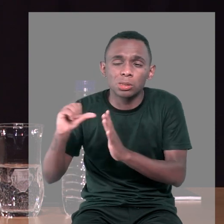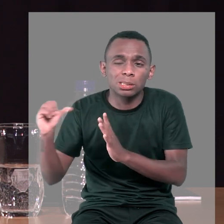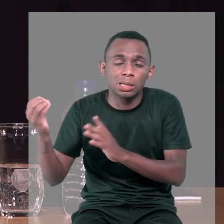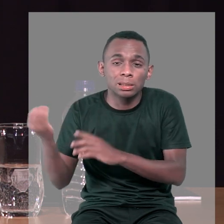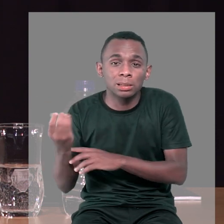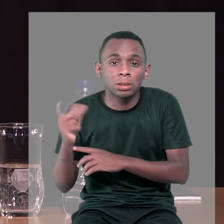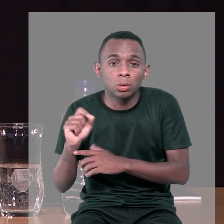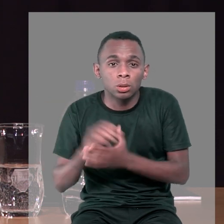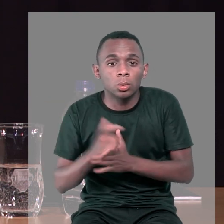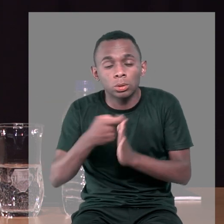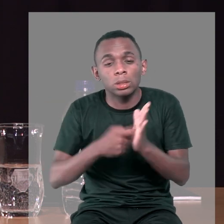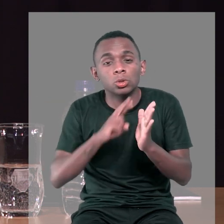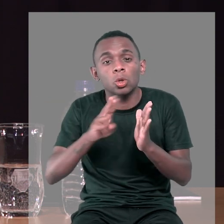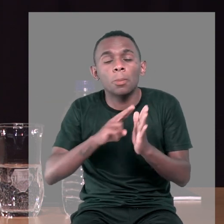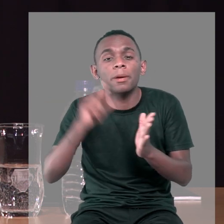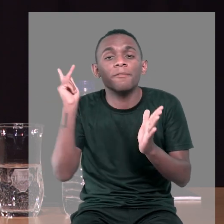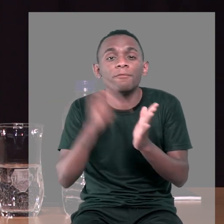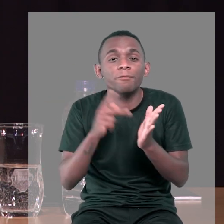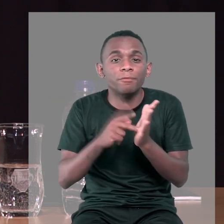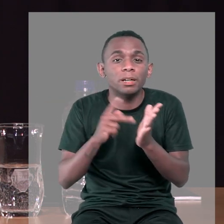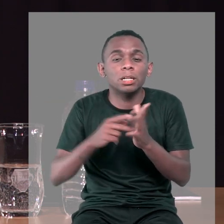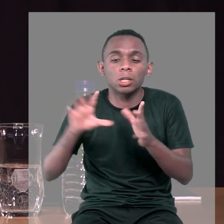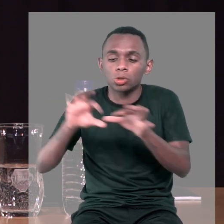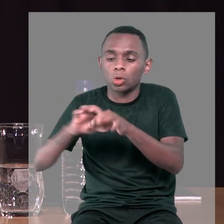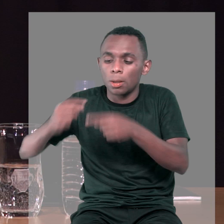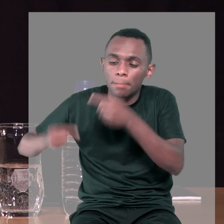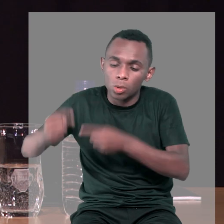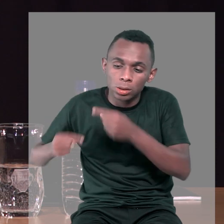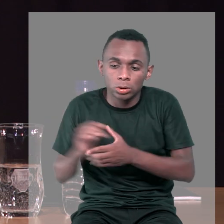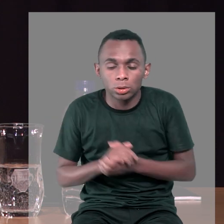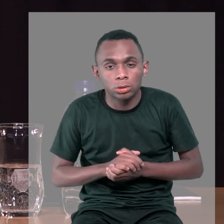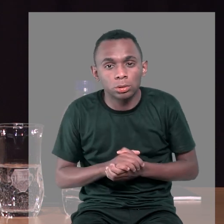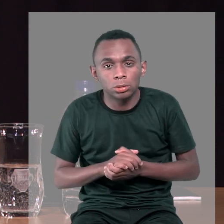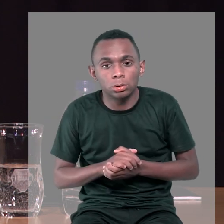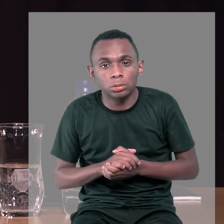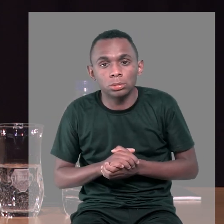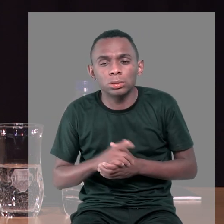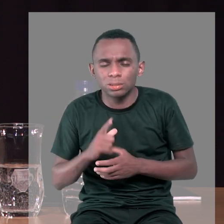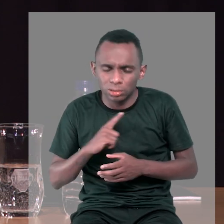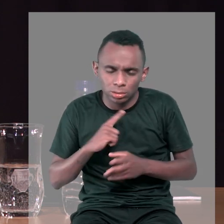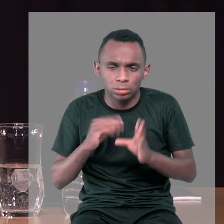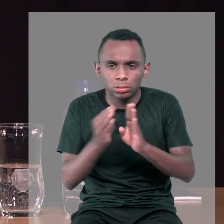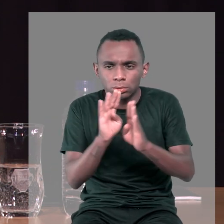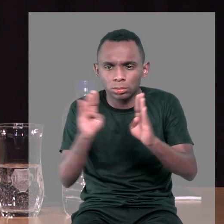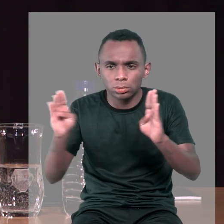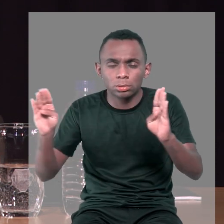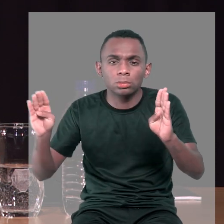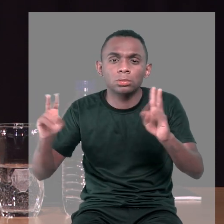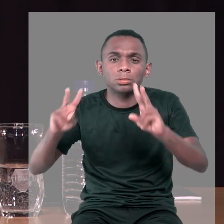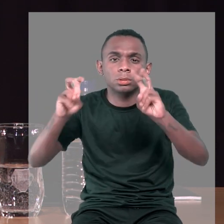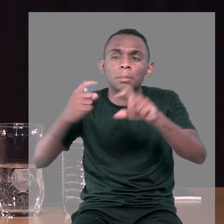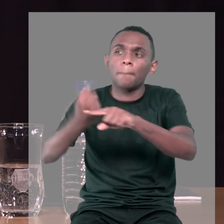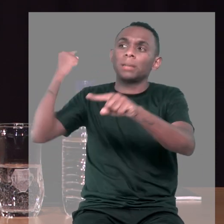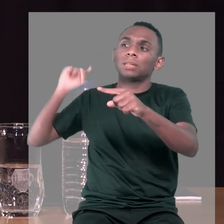texto, Arendt fala de uma verdade factual. Ela usa essa expressão, verdade factual. E essa verdade